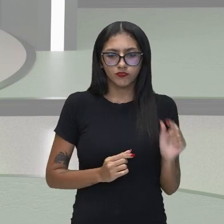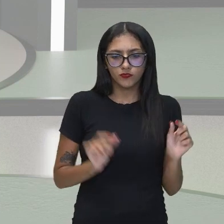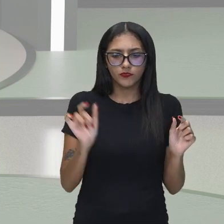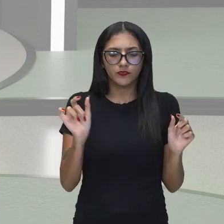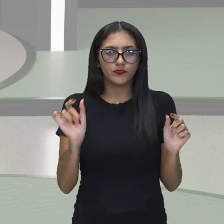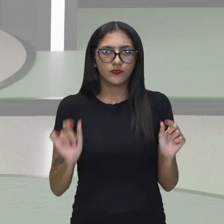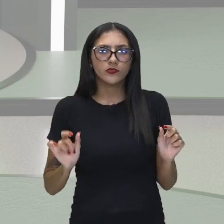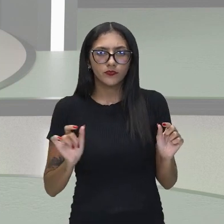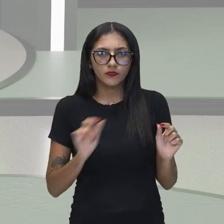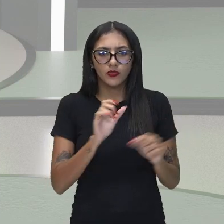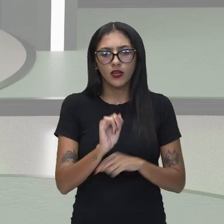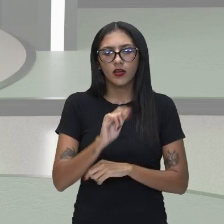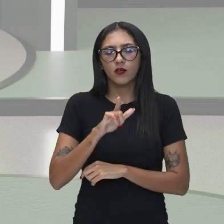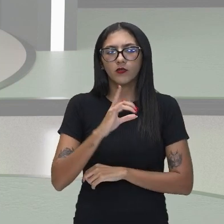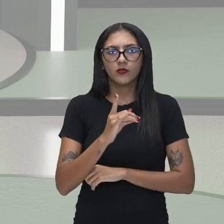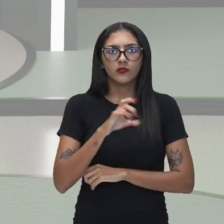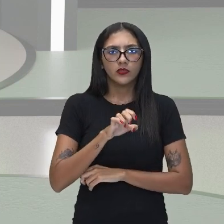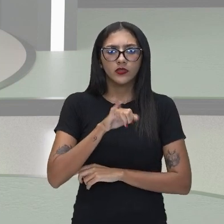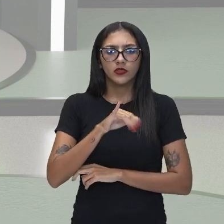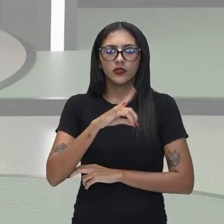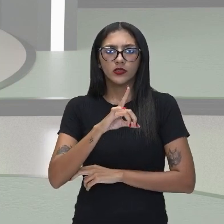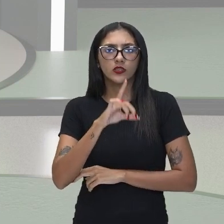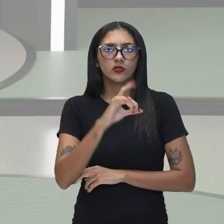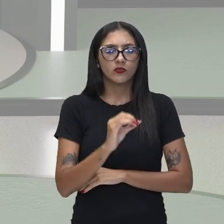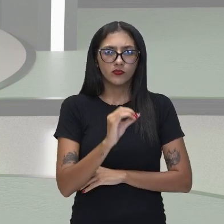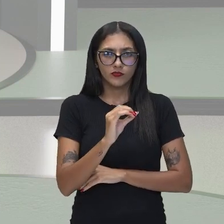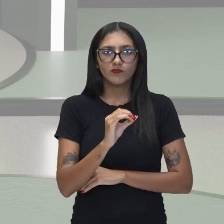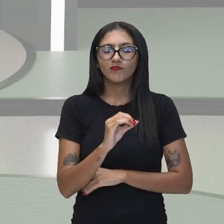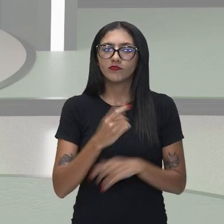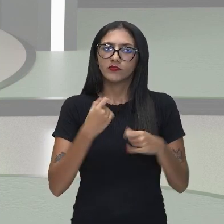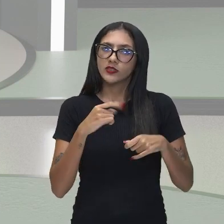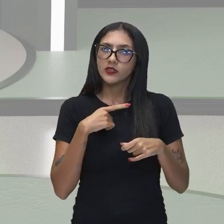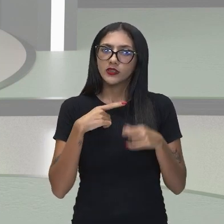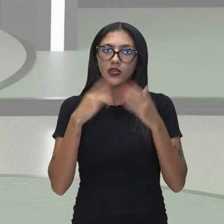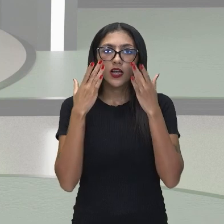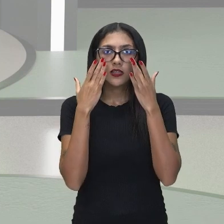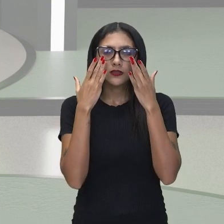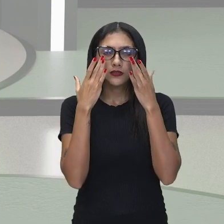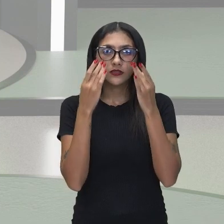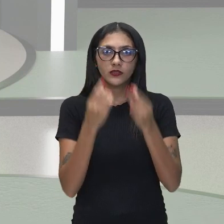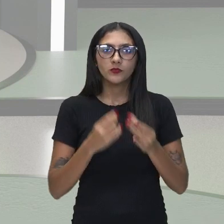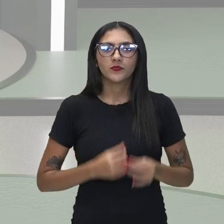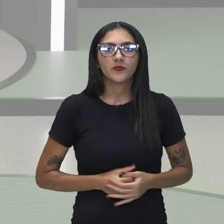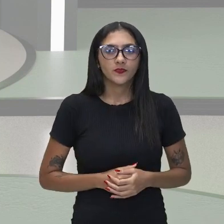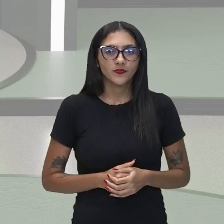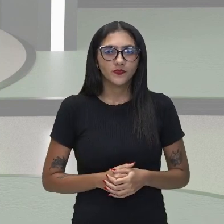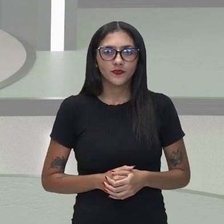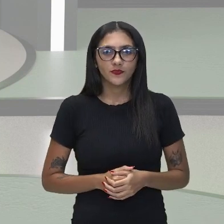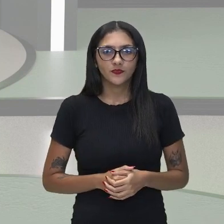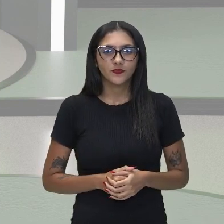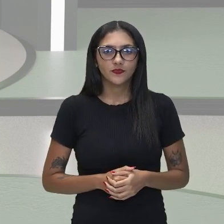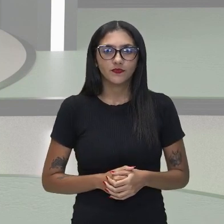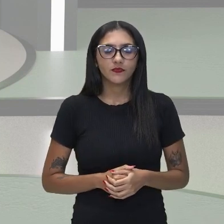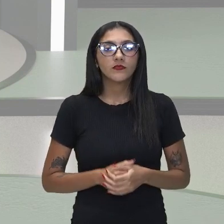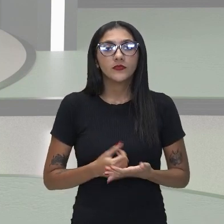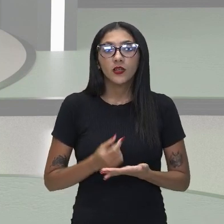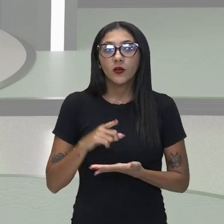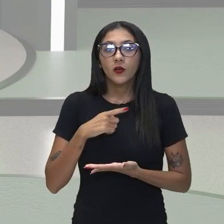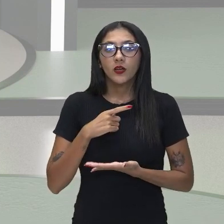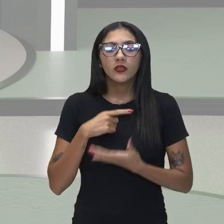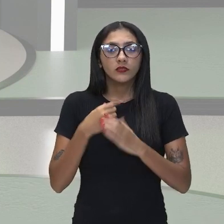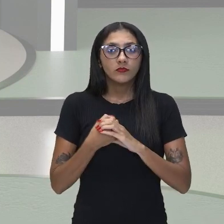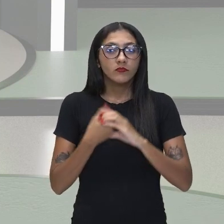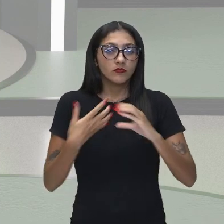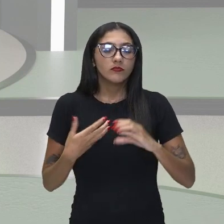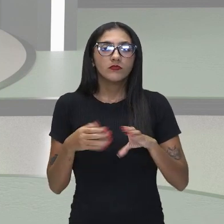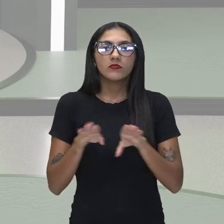de aldeídos e cetonas para não confundi-los. Além desses compostos, temos também o